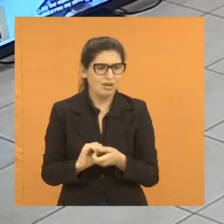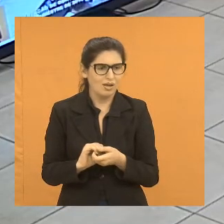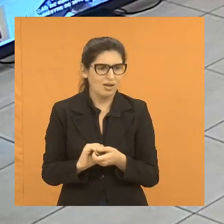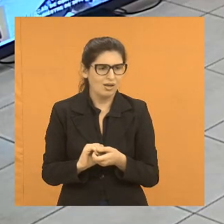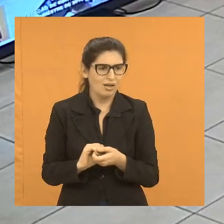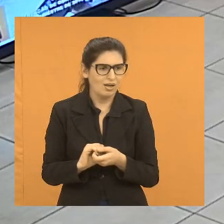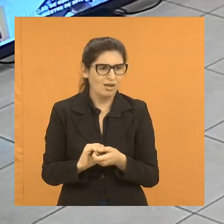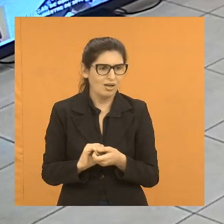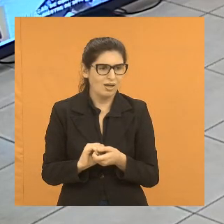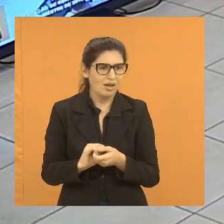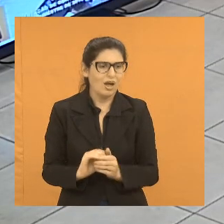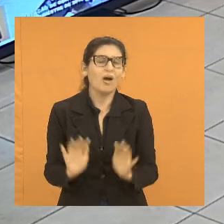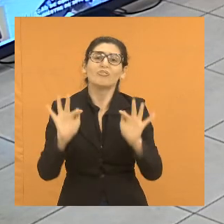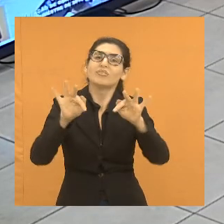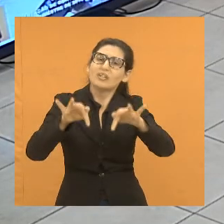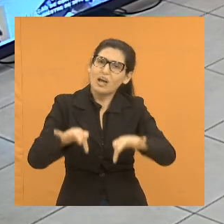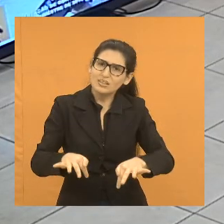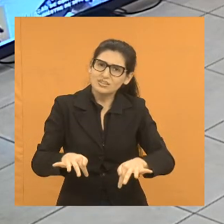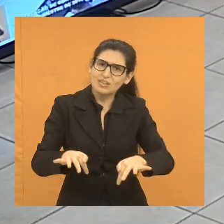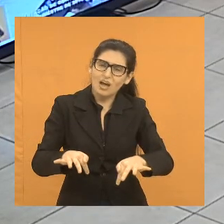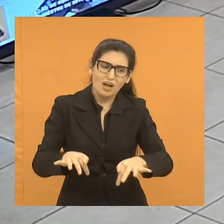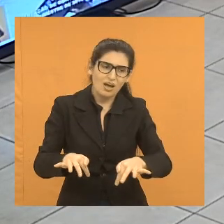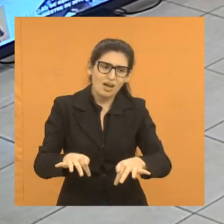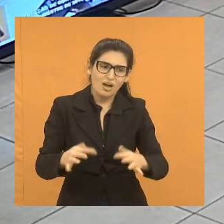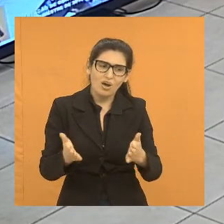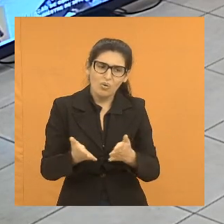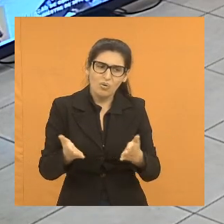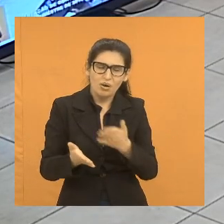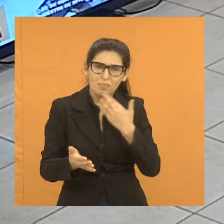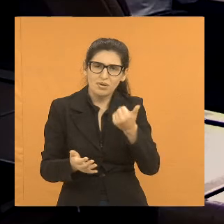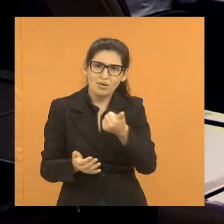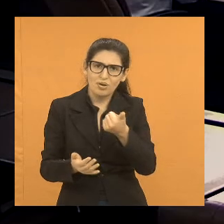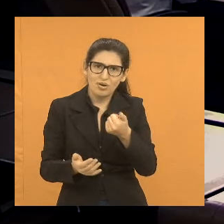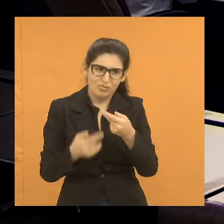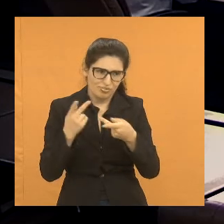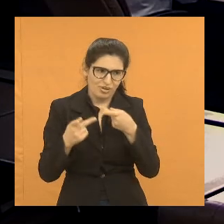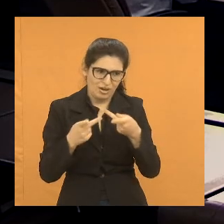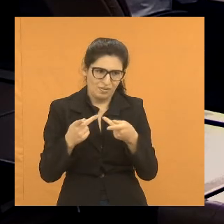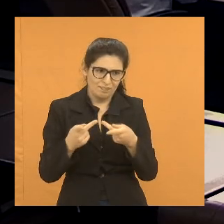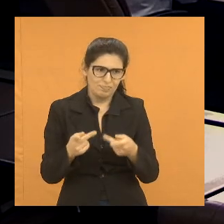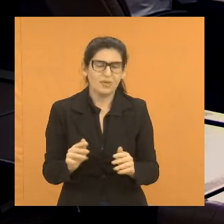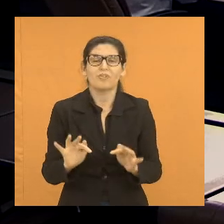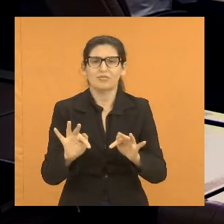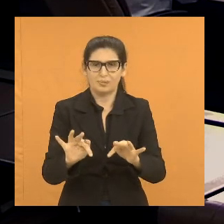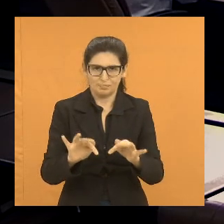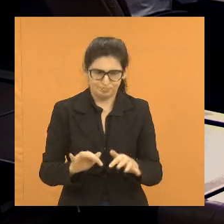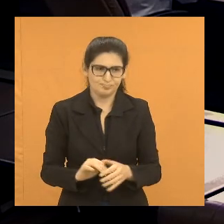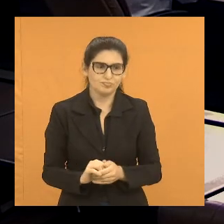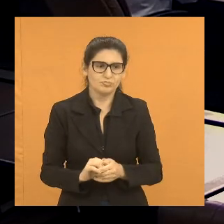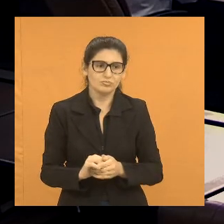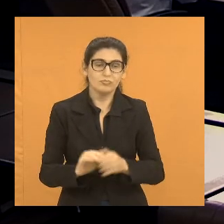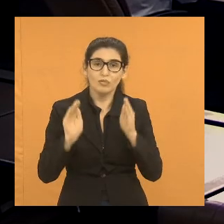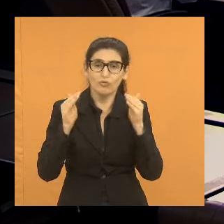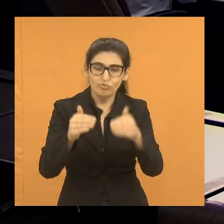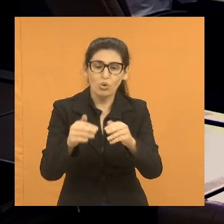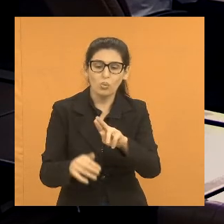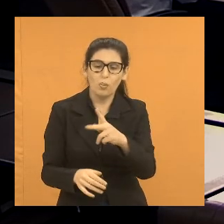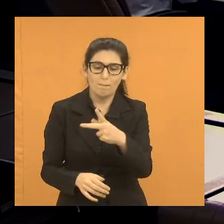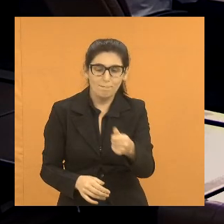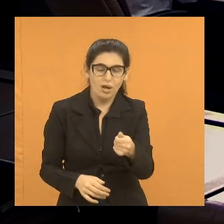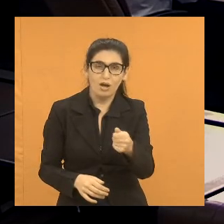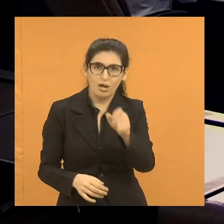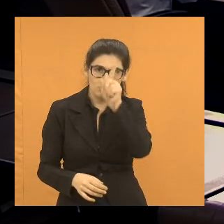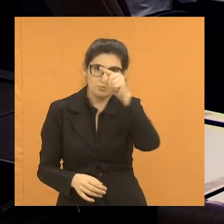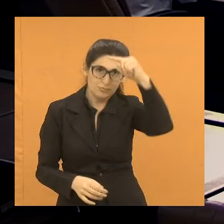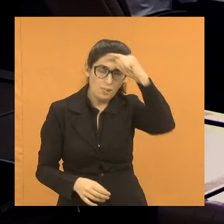Considerações finais para a gente poder encerrar, doutora? Só terminando essa história do UPA, né? Eu acho que, assim, o UPA Meia